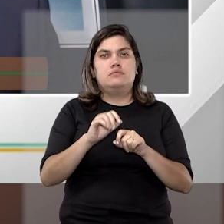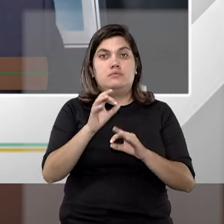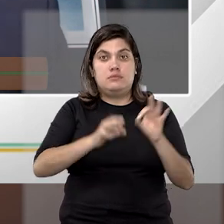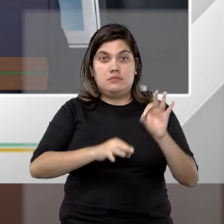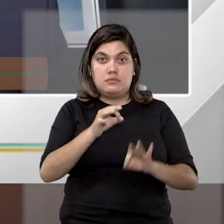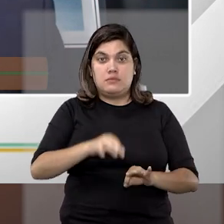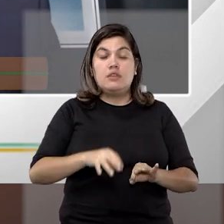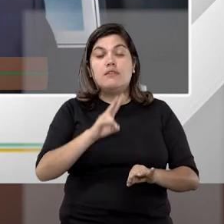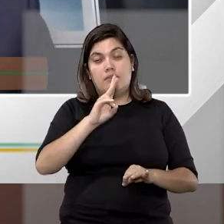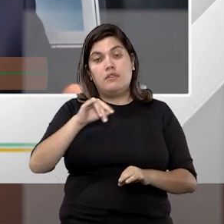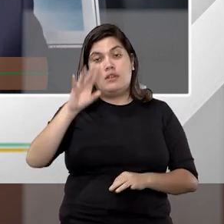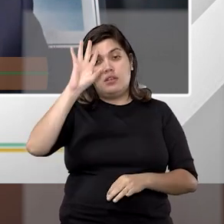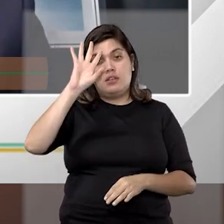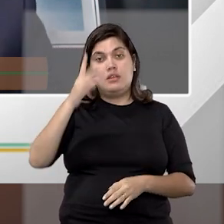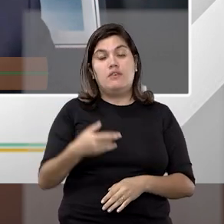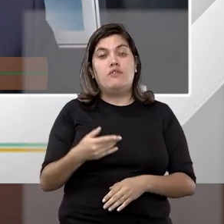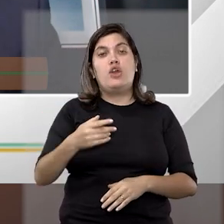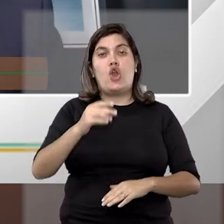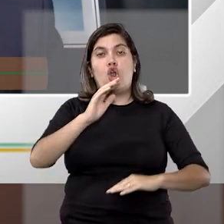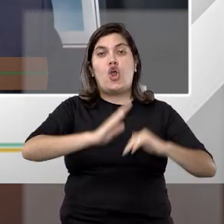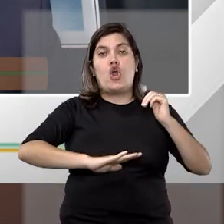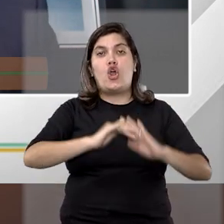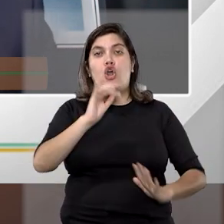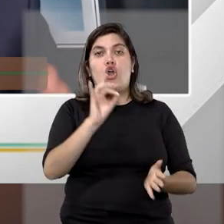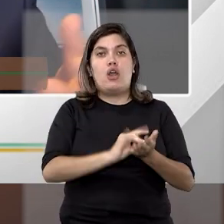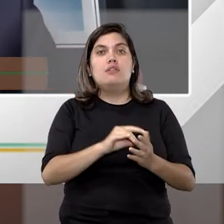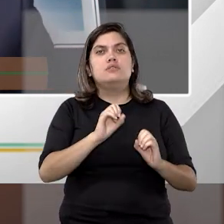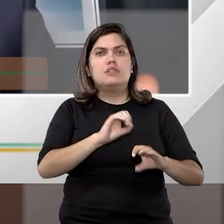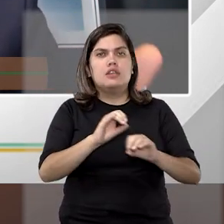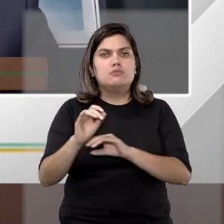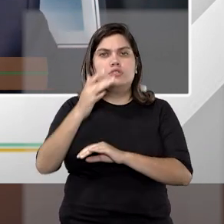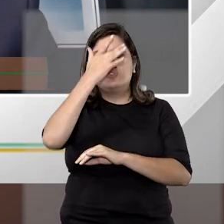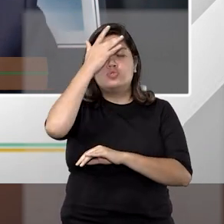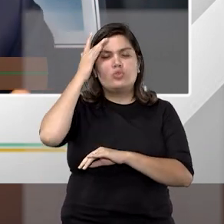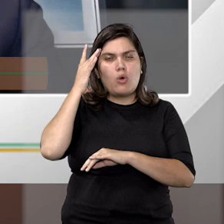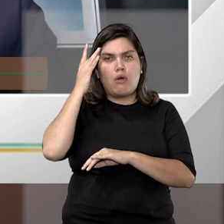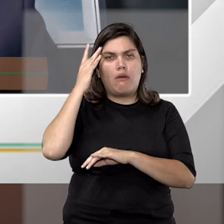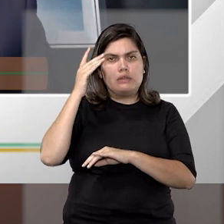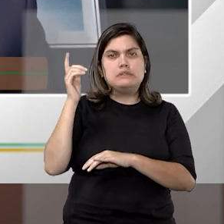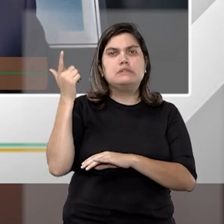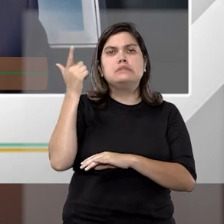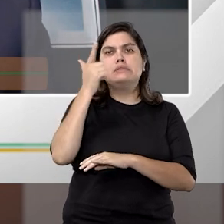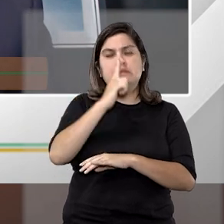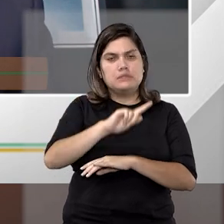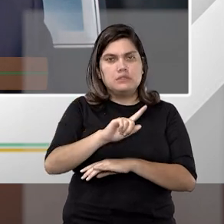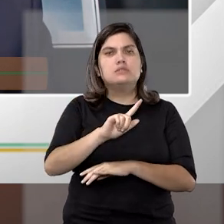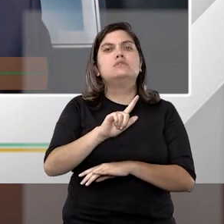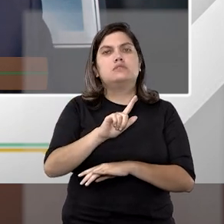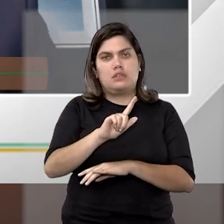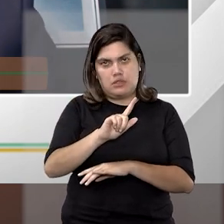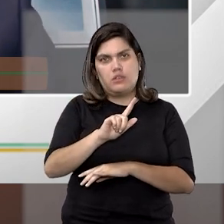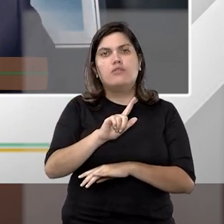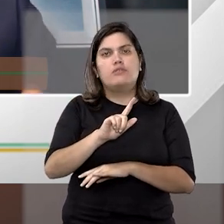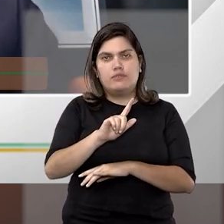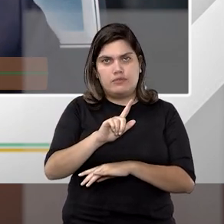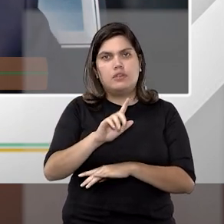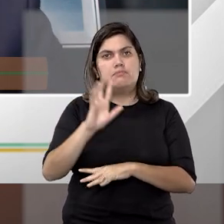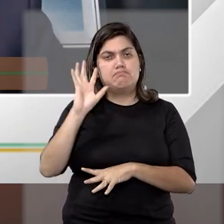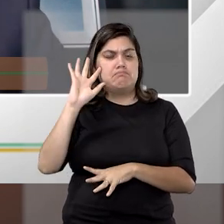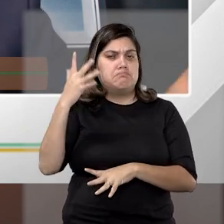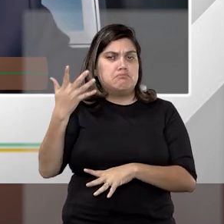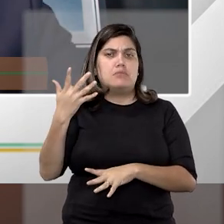segundo elemento da audiência além de resolver aquele caso concreto é ensinar as pessoas a gerir seus conceitos para